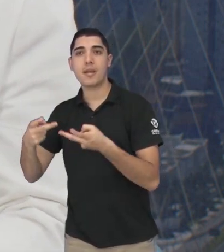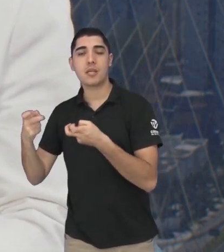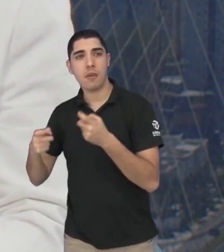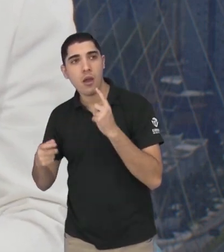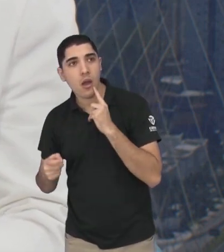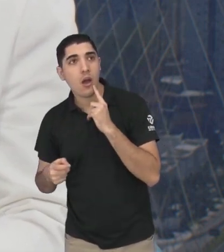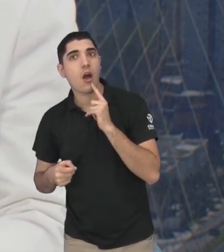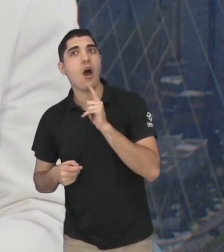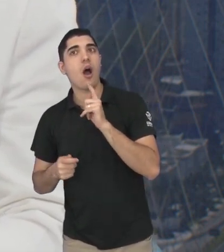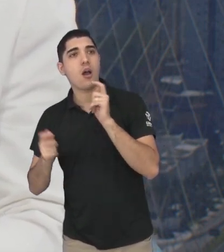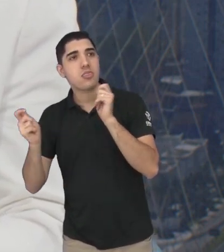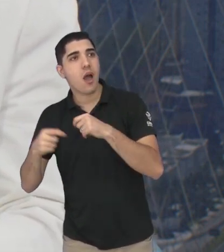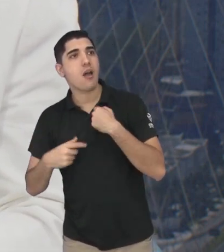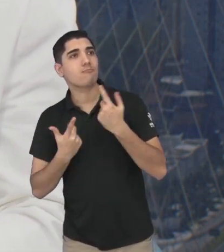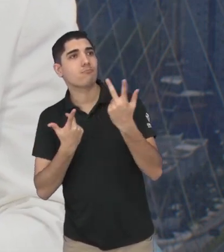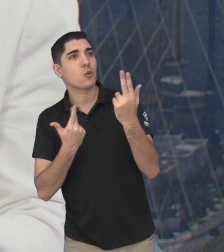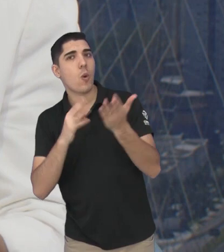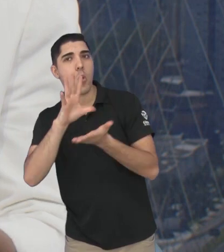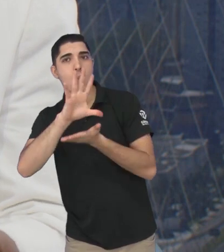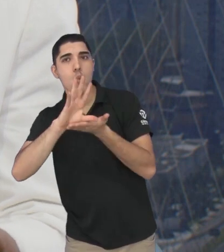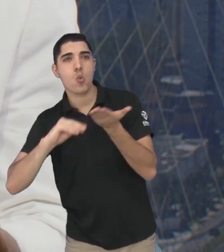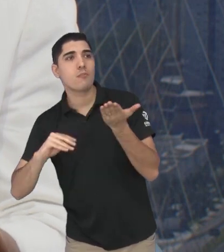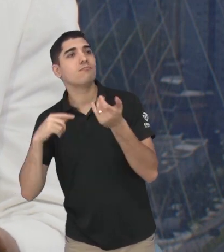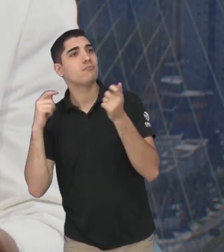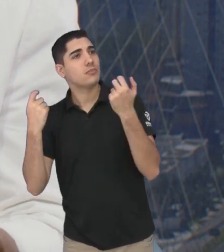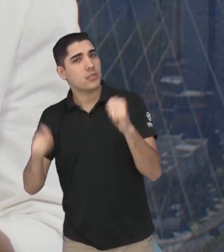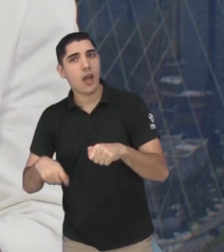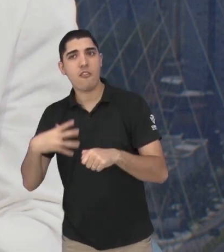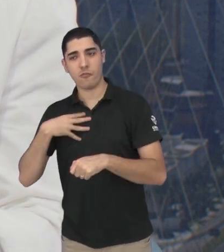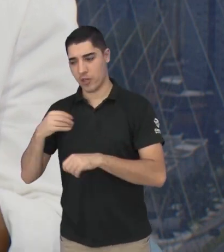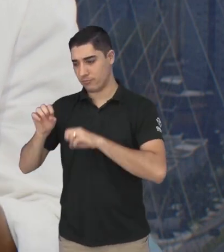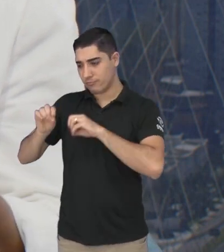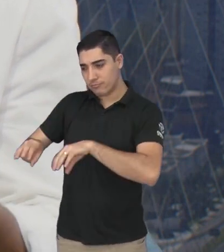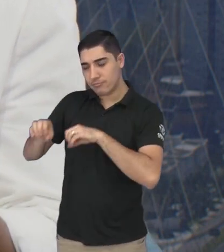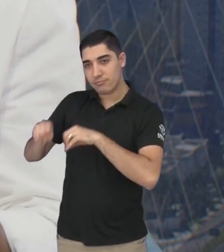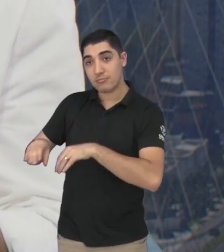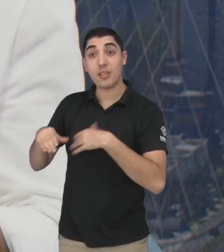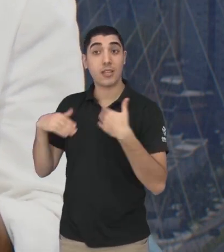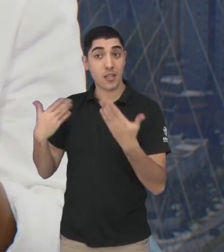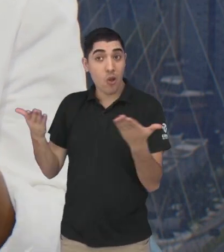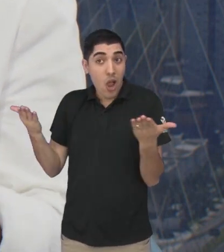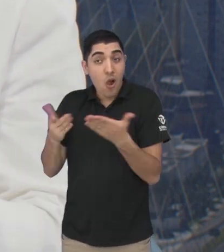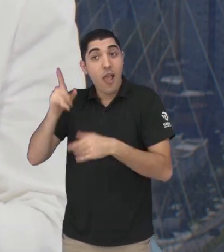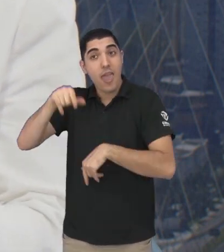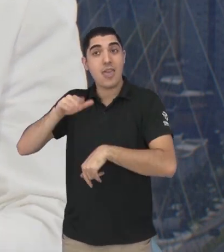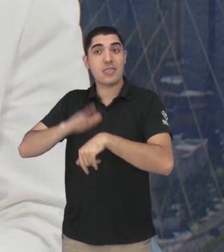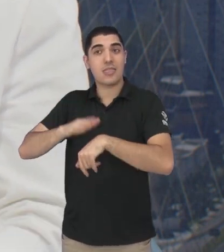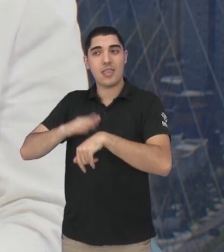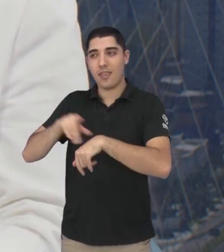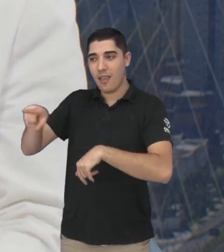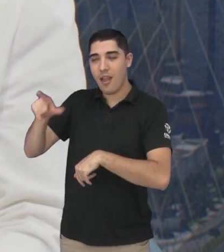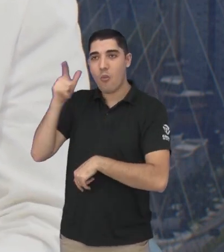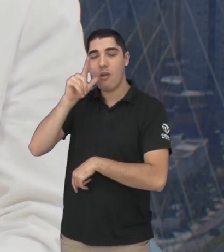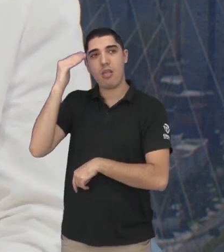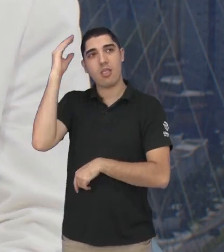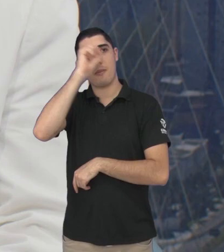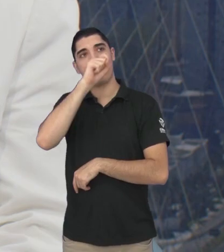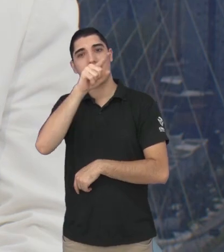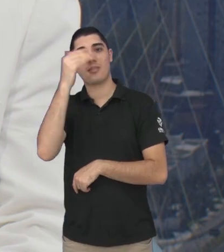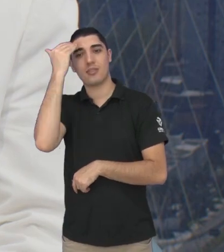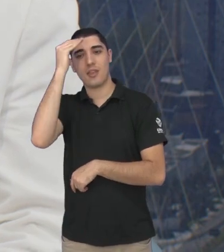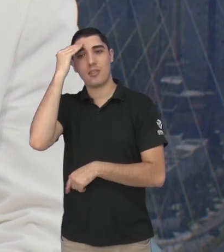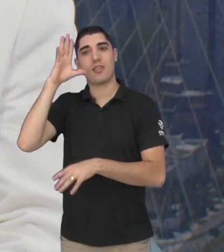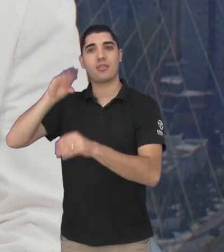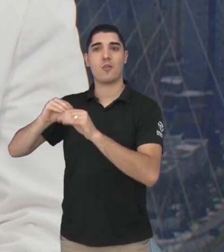isso eu posso fazer na minha casa, nossa, essa conversa eu posso ter com meu filho. Então esses são os momentos que você reflete sobre o assunto e